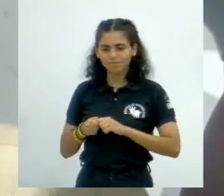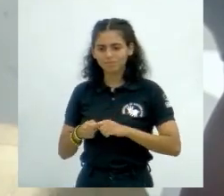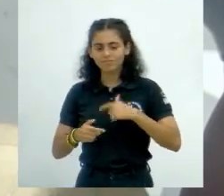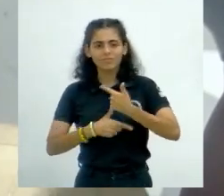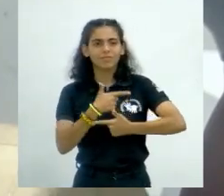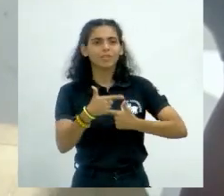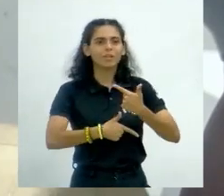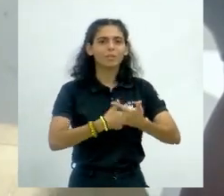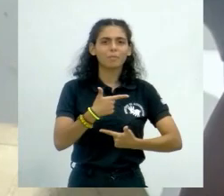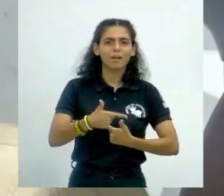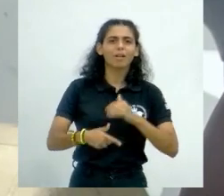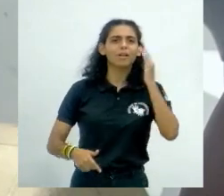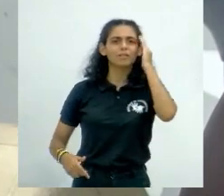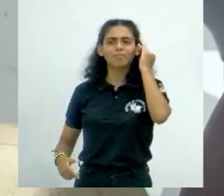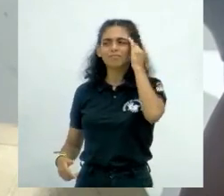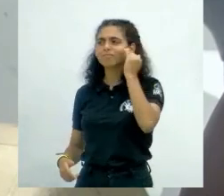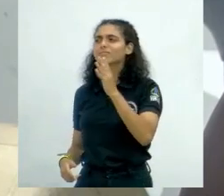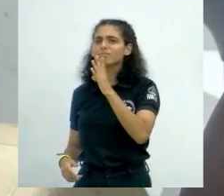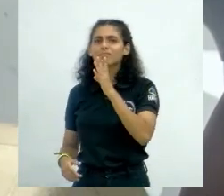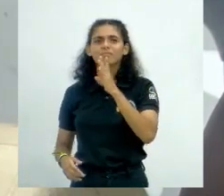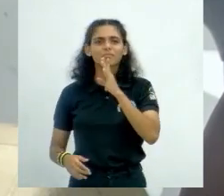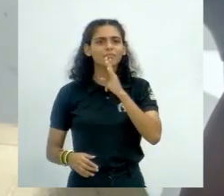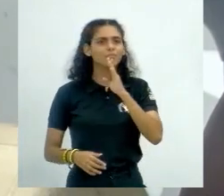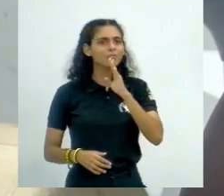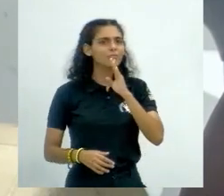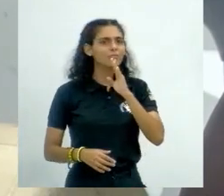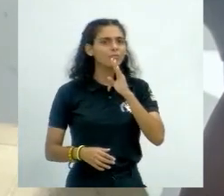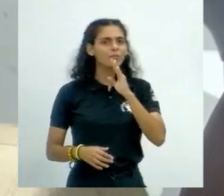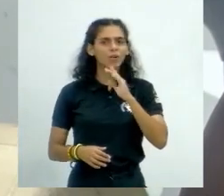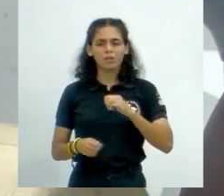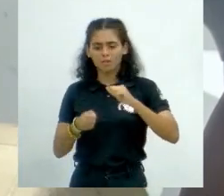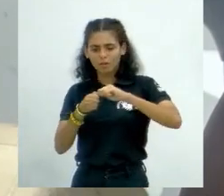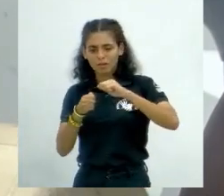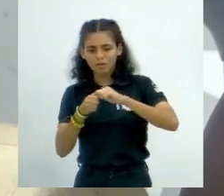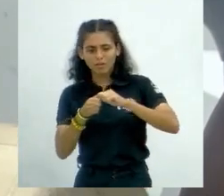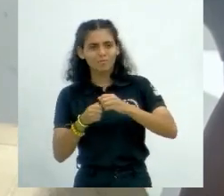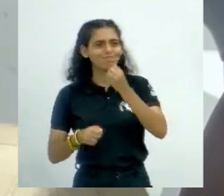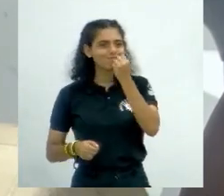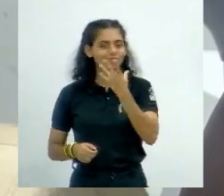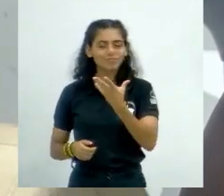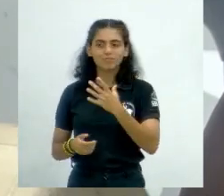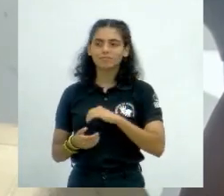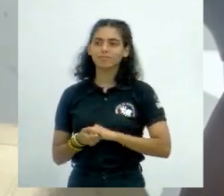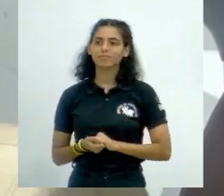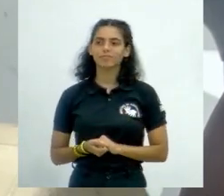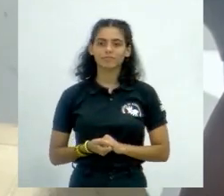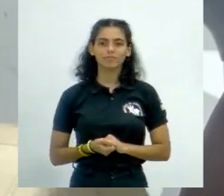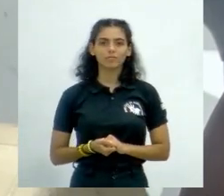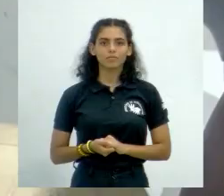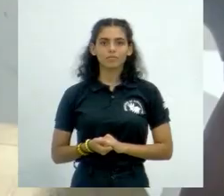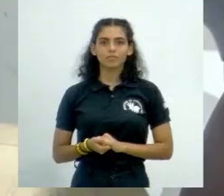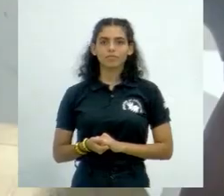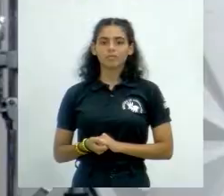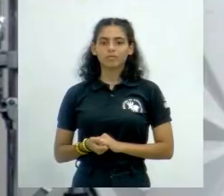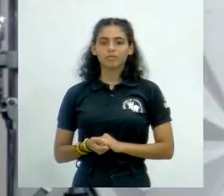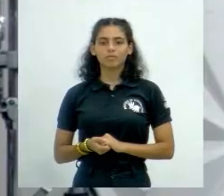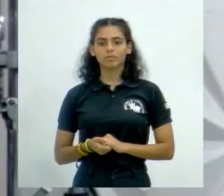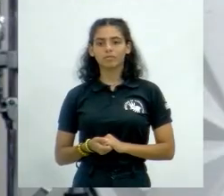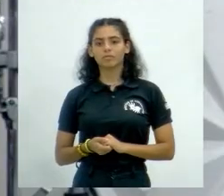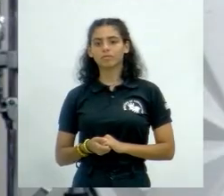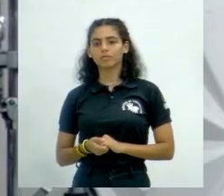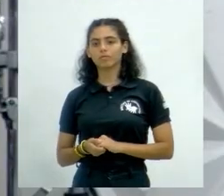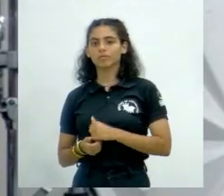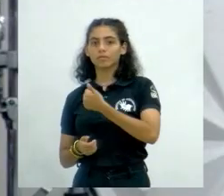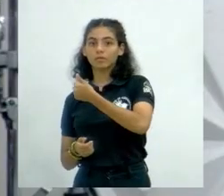longo desses últimos meses, em campanha das 12 tribos, as tribos tiveram que ter bastante esperteza, né, Eliana? De, não,